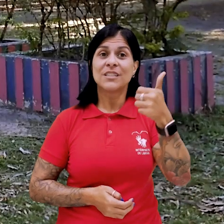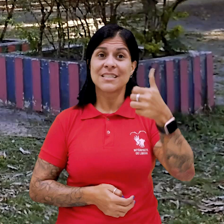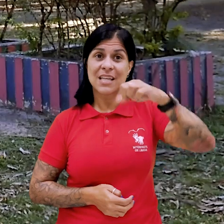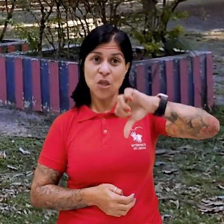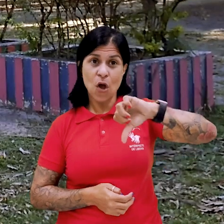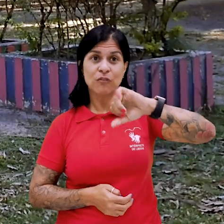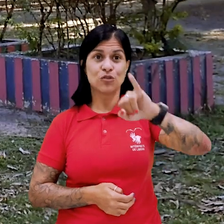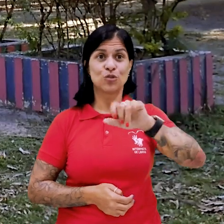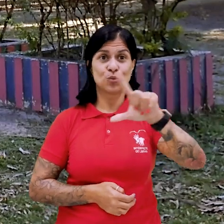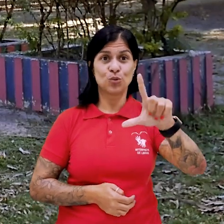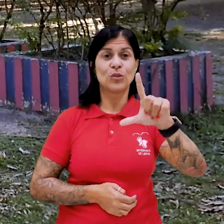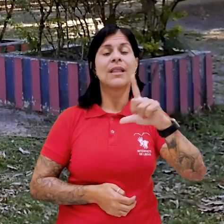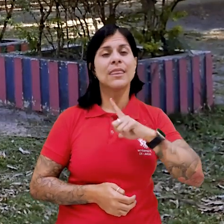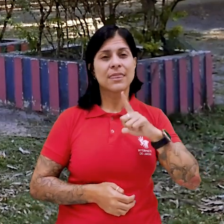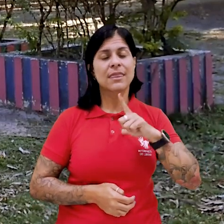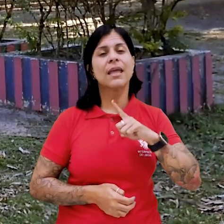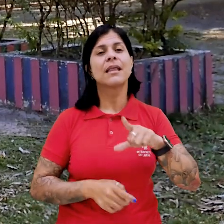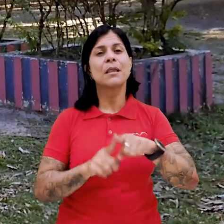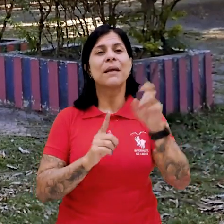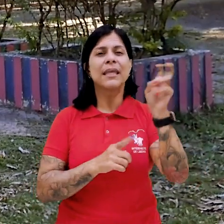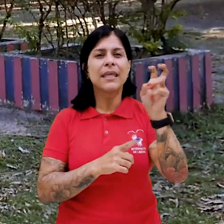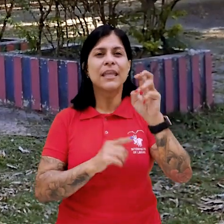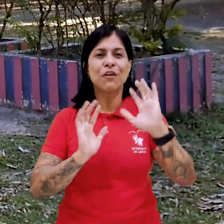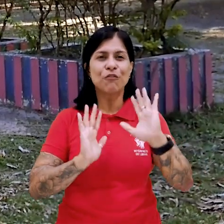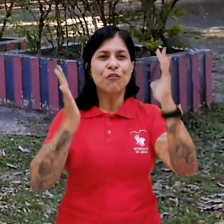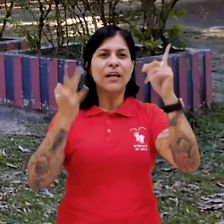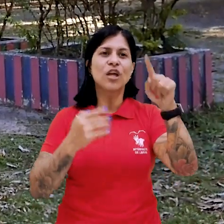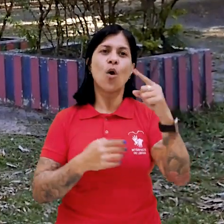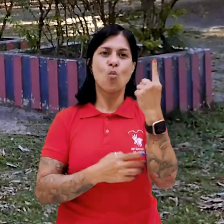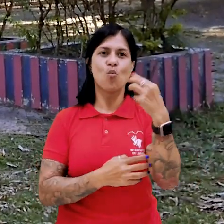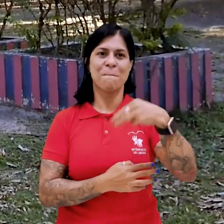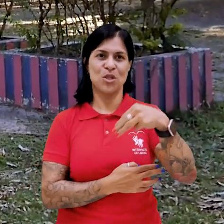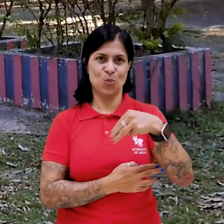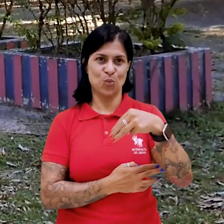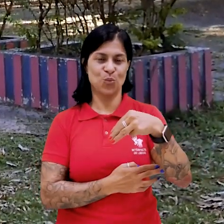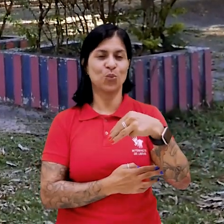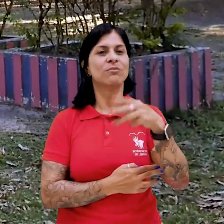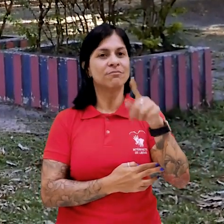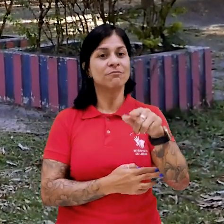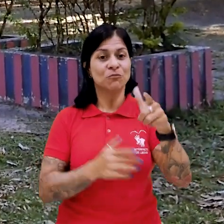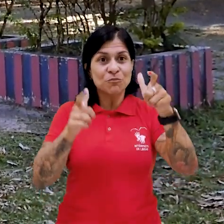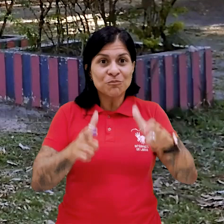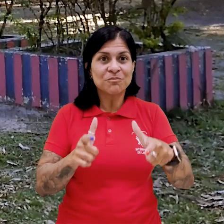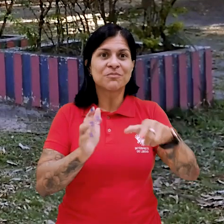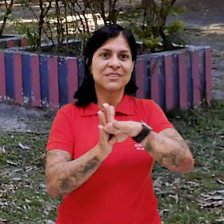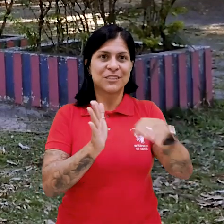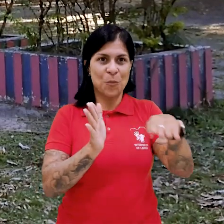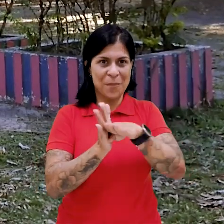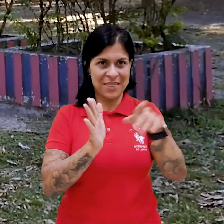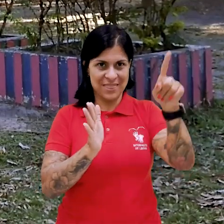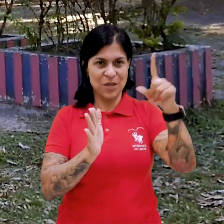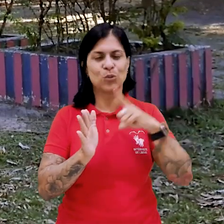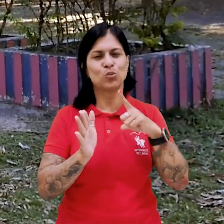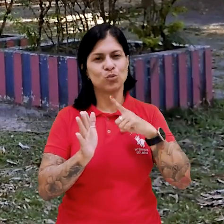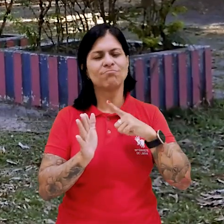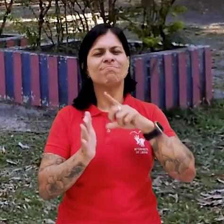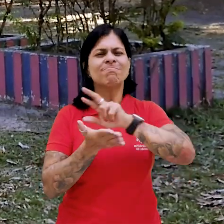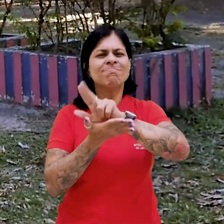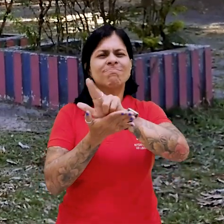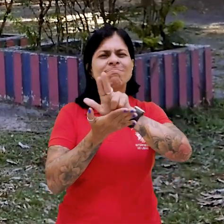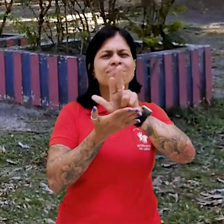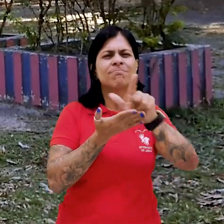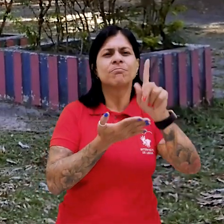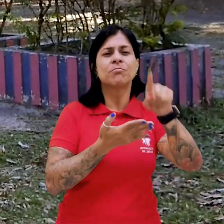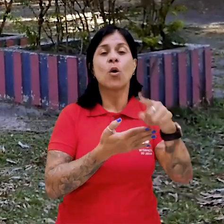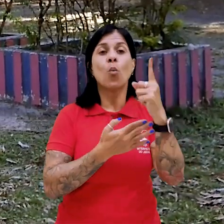No dia 19 de julho, acontece a quinta edição do Festival do Minuto, no Campos de São Mateus. Serão exibidos